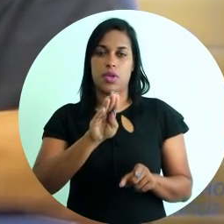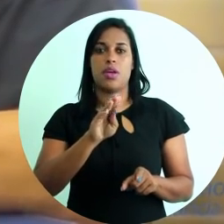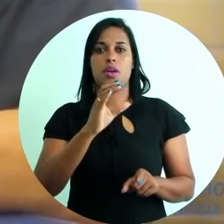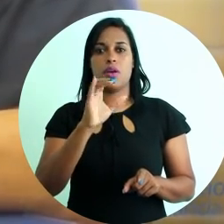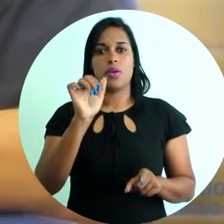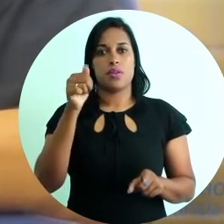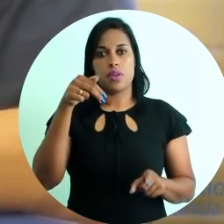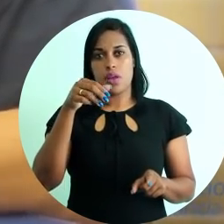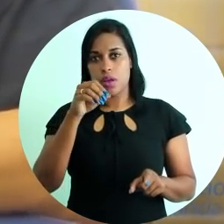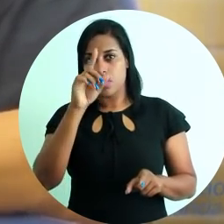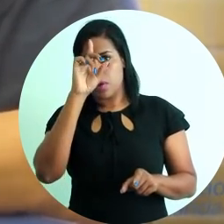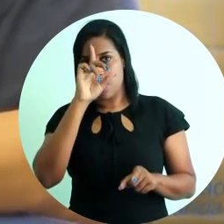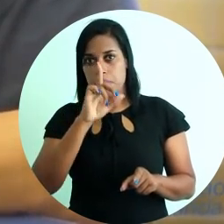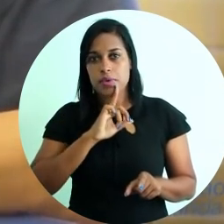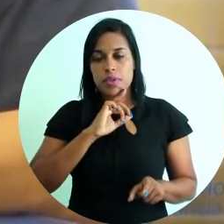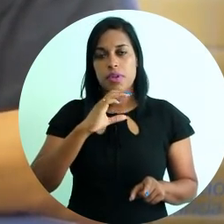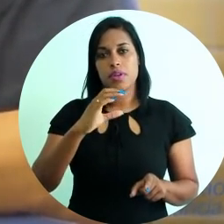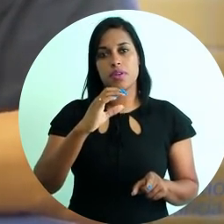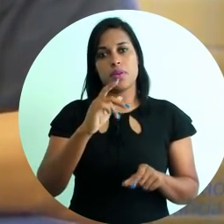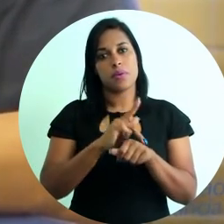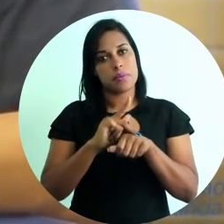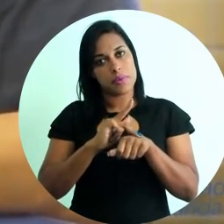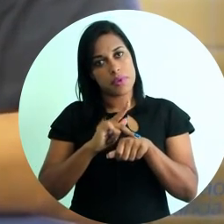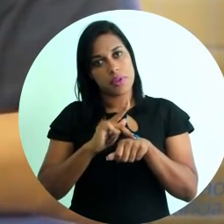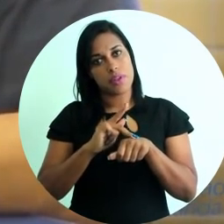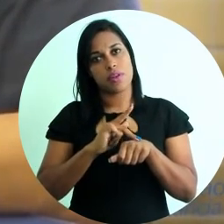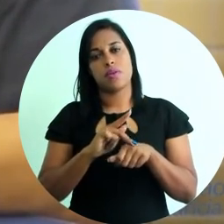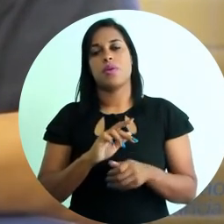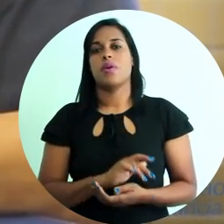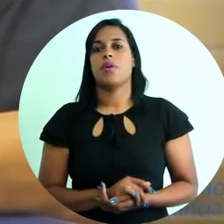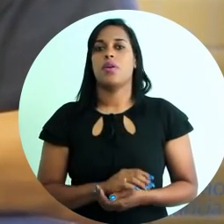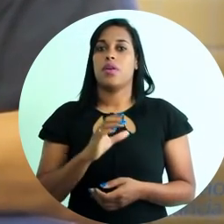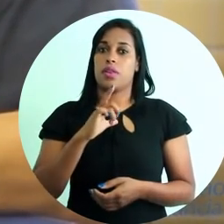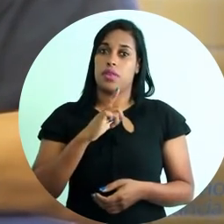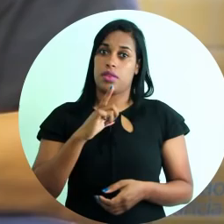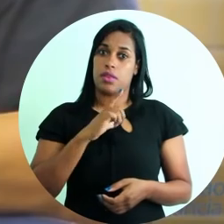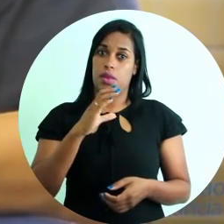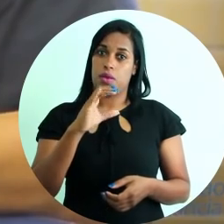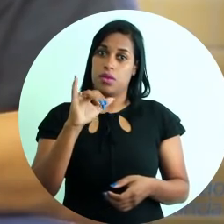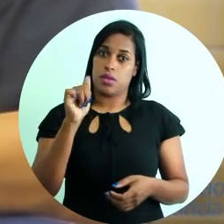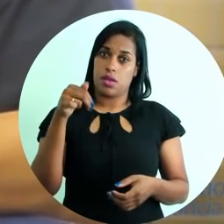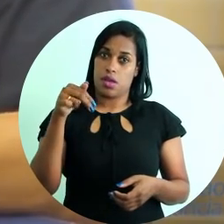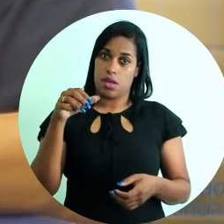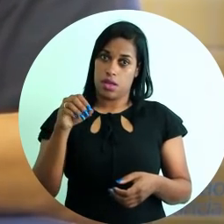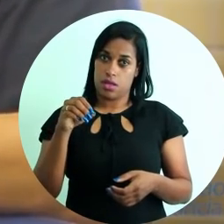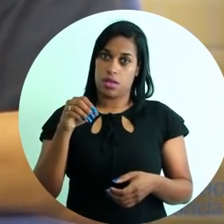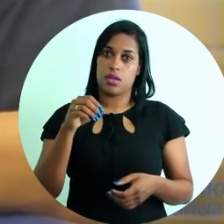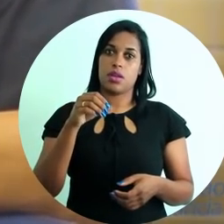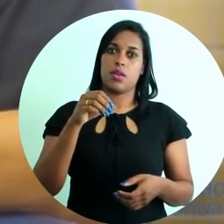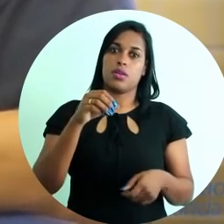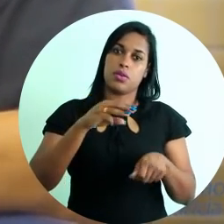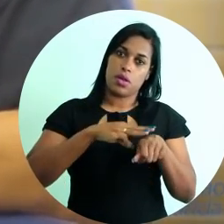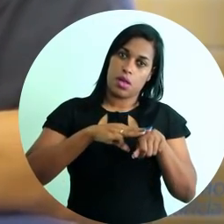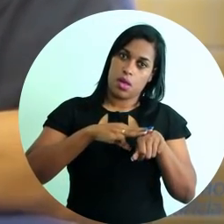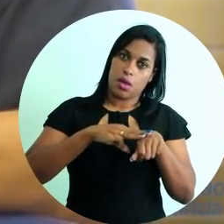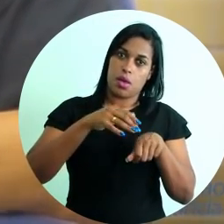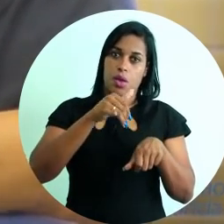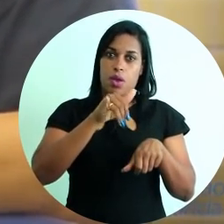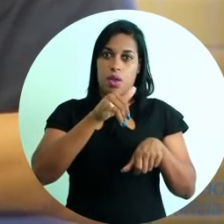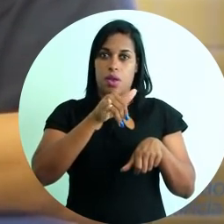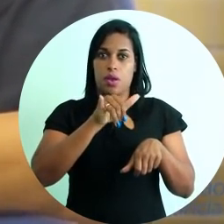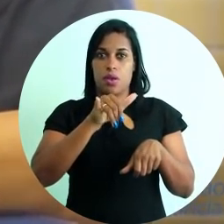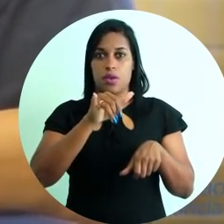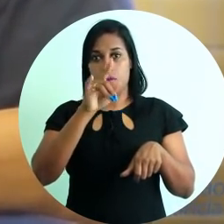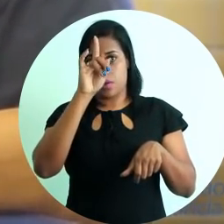magenta, amarelo e o K, que é o preto. Então nós temos o ciano, magenta, o M, o Y é